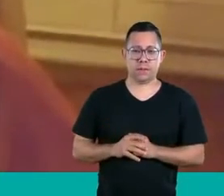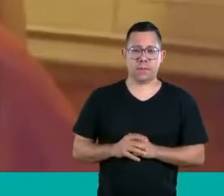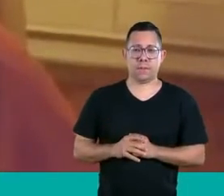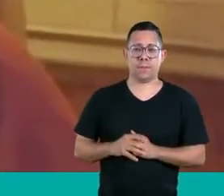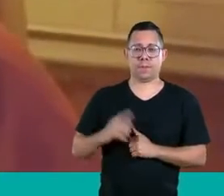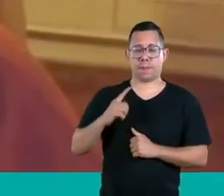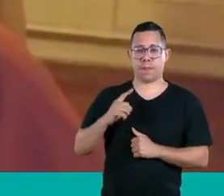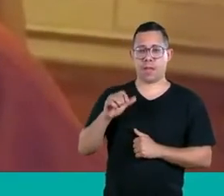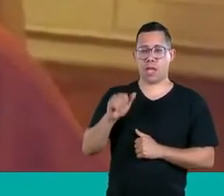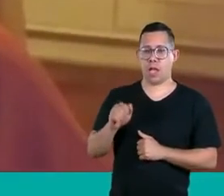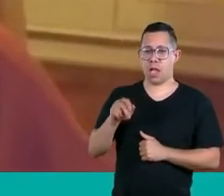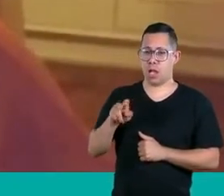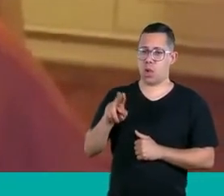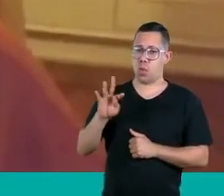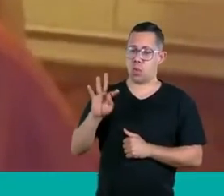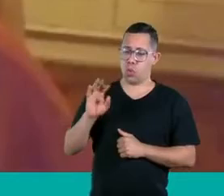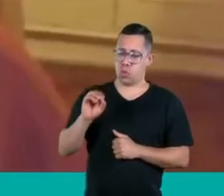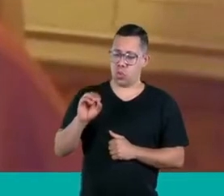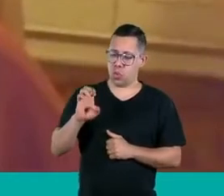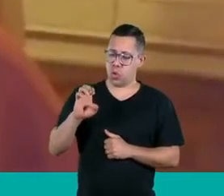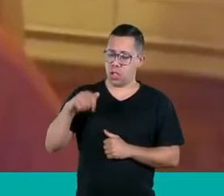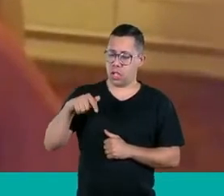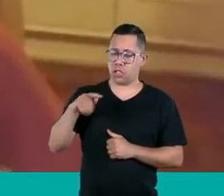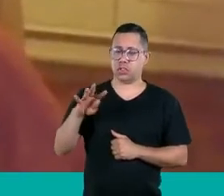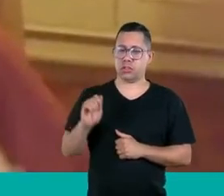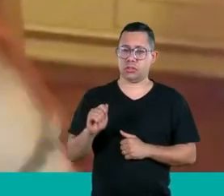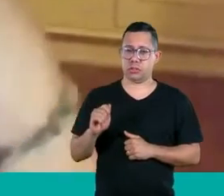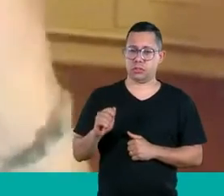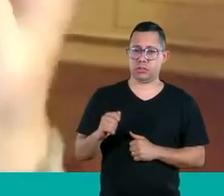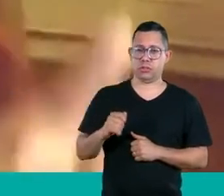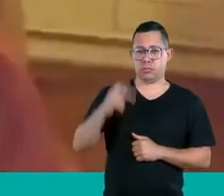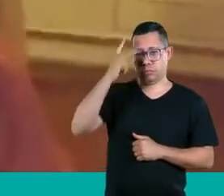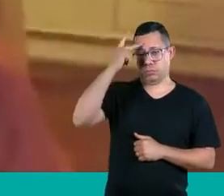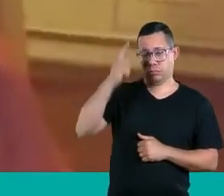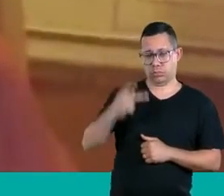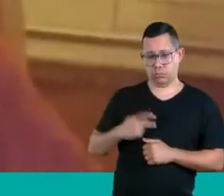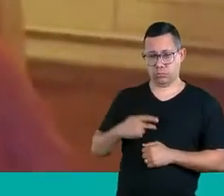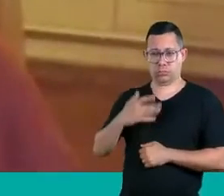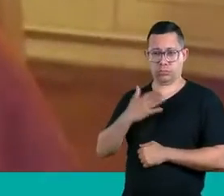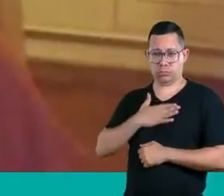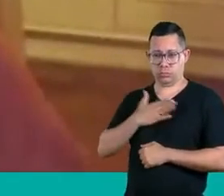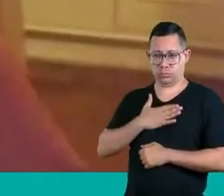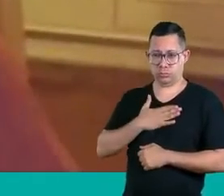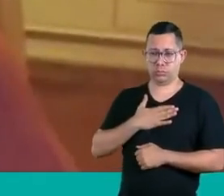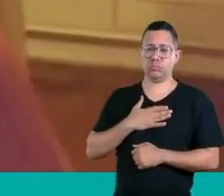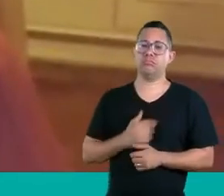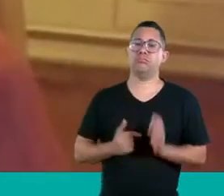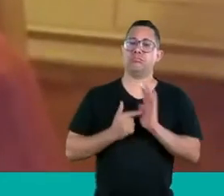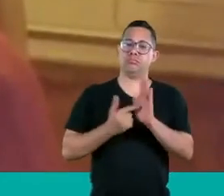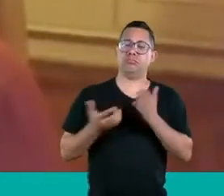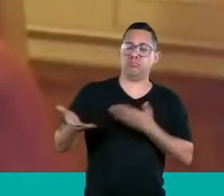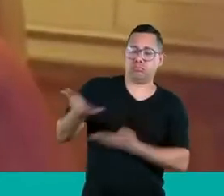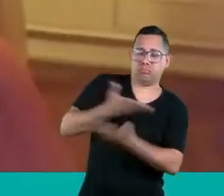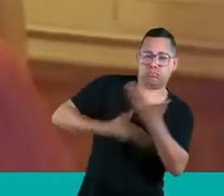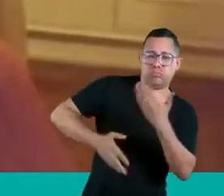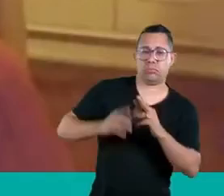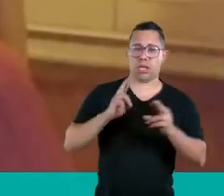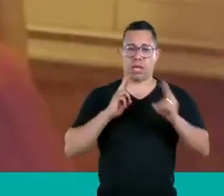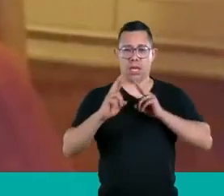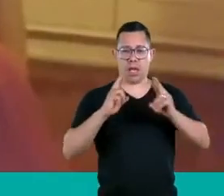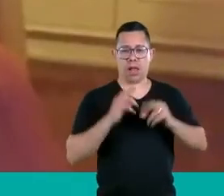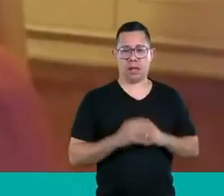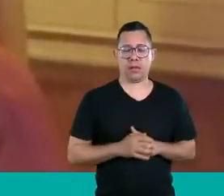é a mais individual, do eu para mim, que desemboca naturalmente na relação com o outro.